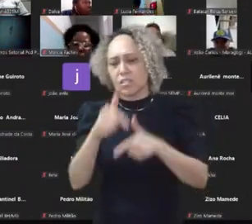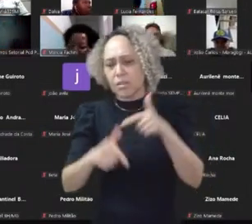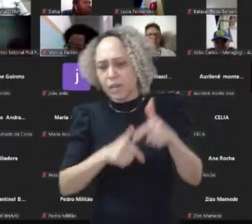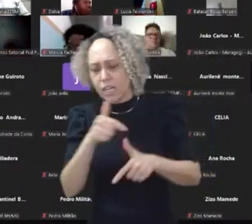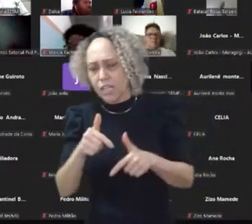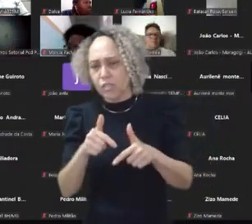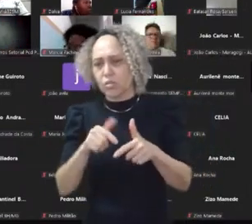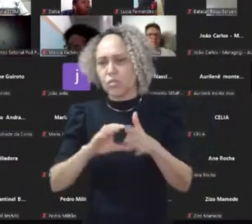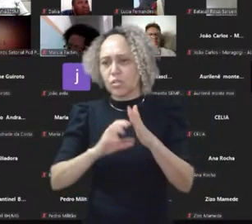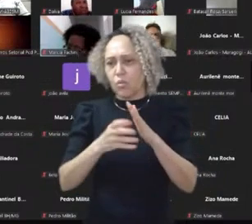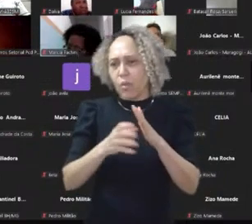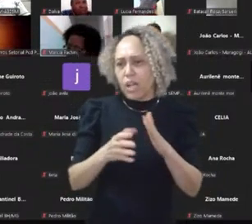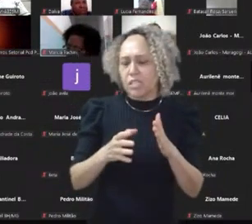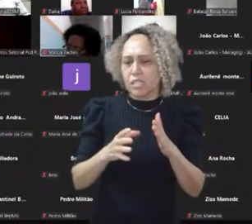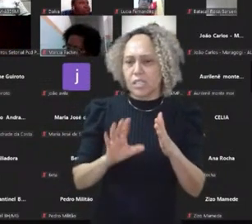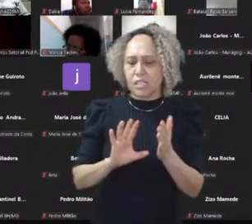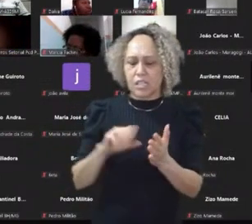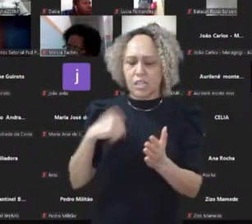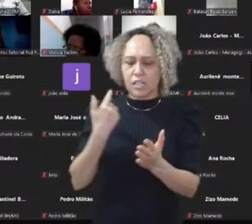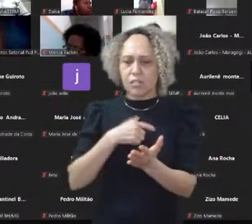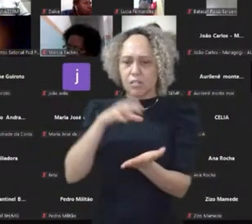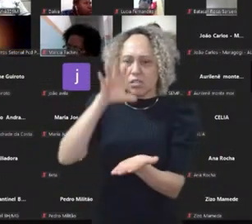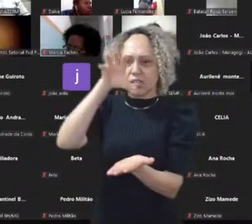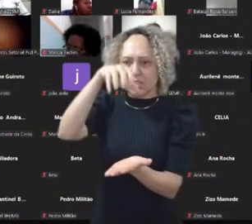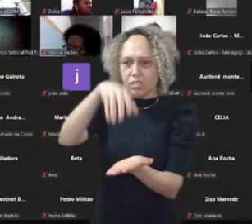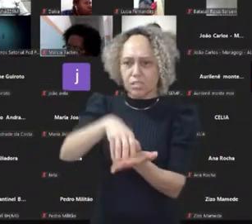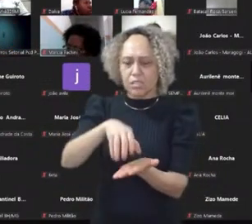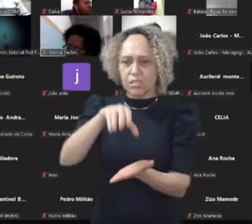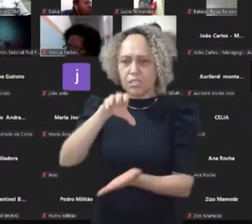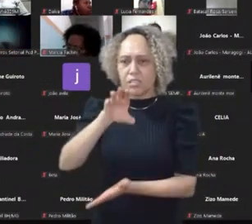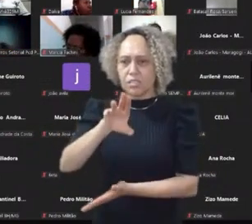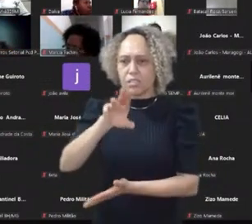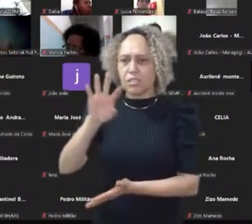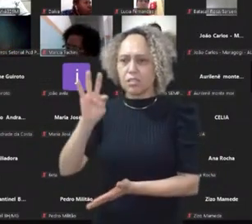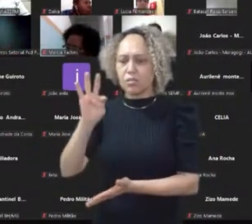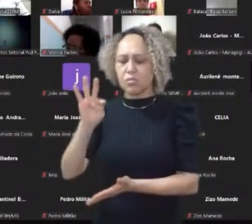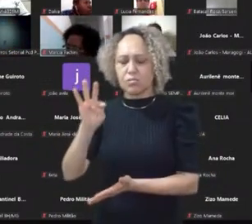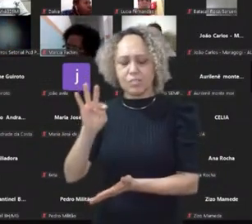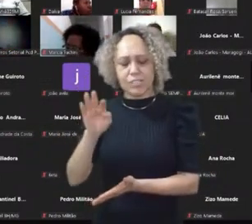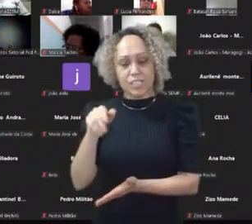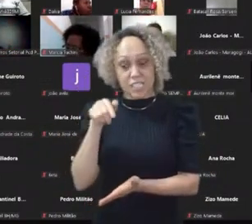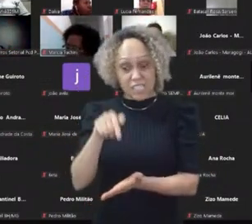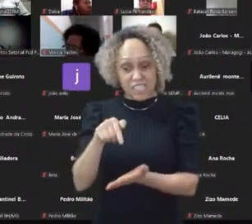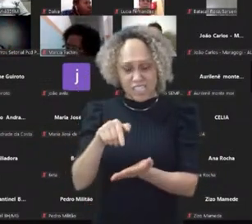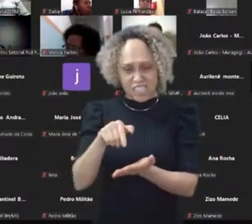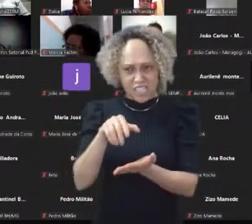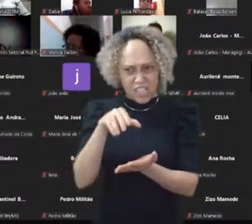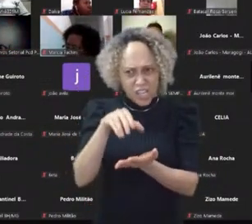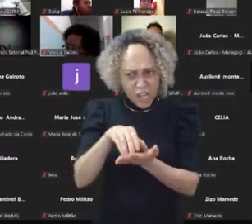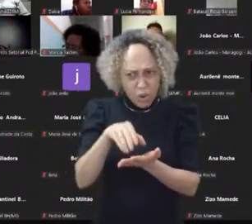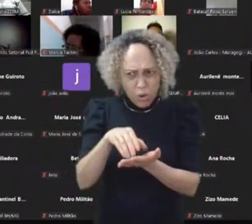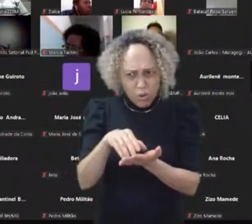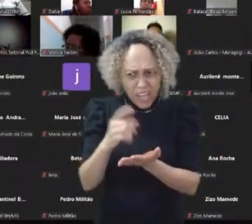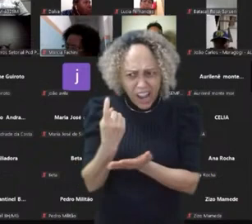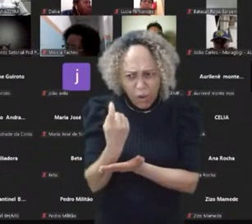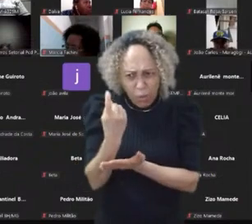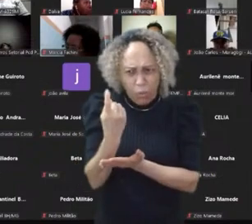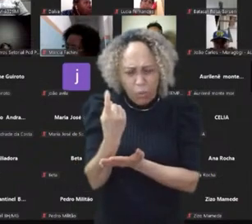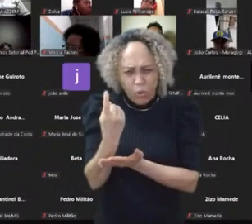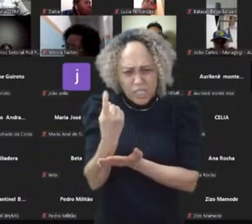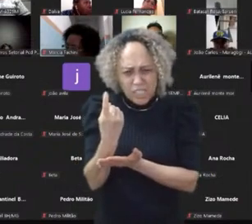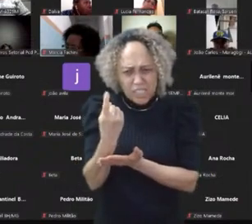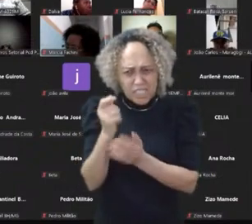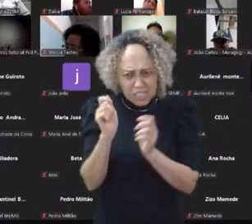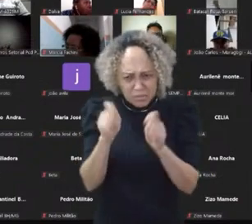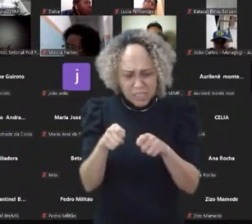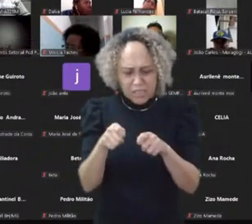Trabalhadores não é o suficiente pra gente dialogar com os trabalhadores então eu sugeriria muito a a gente investir